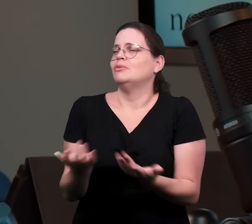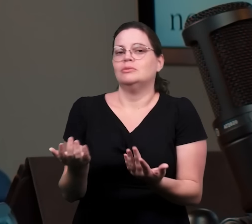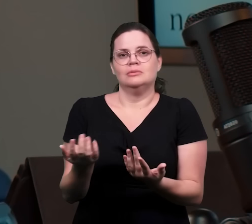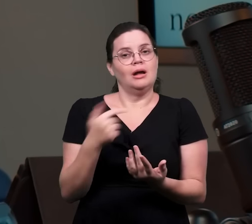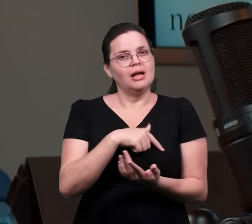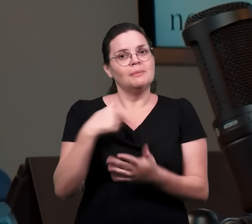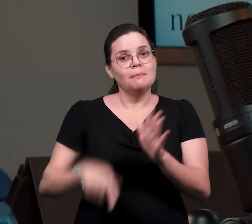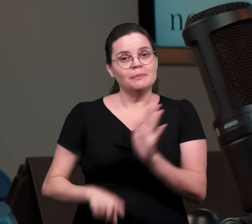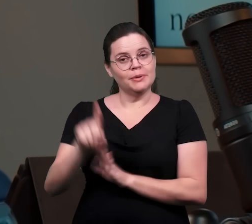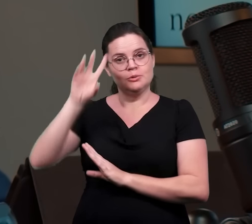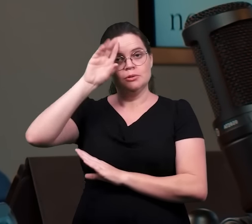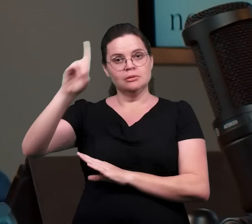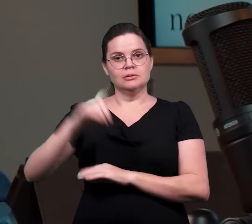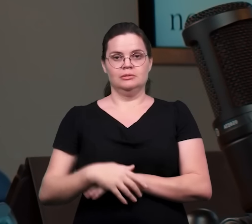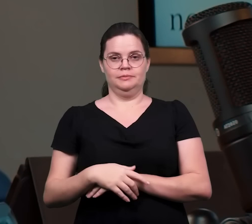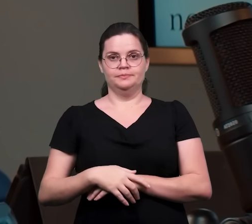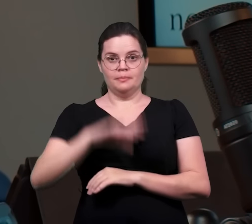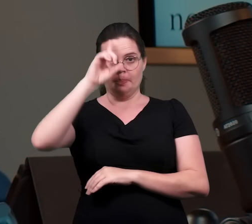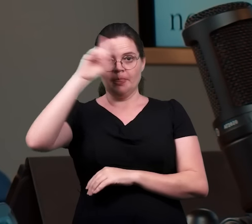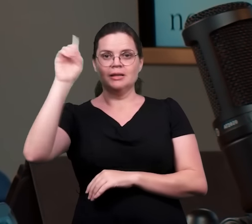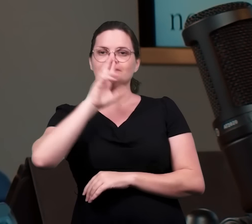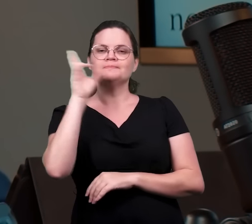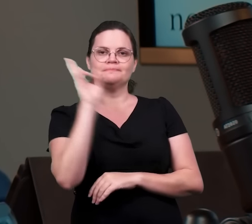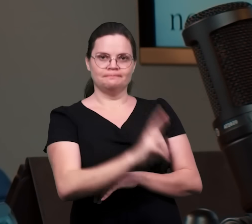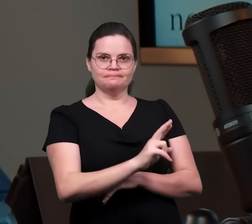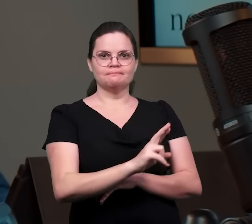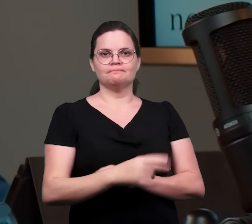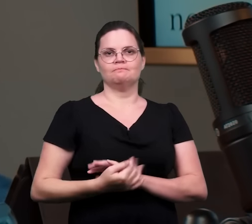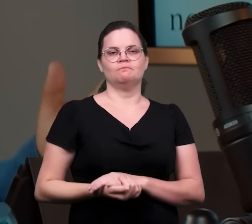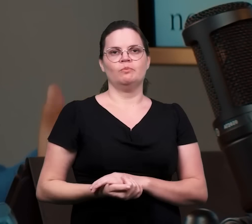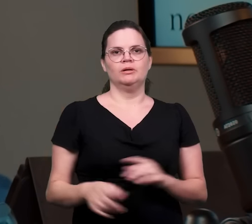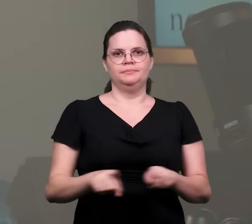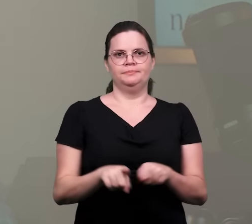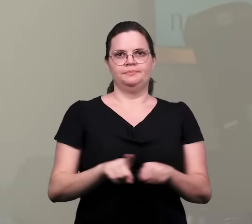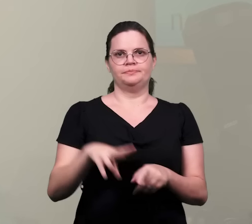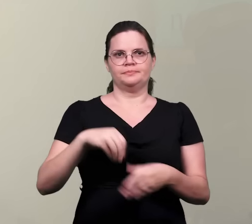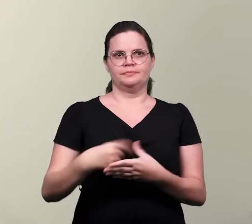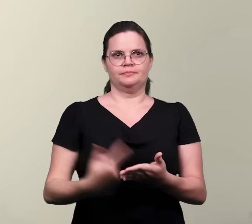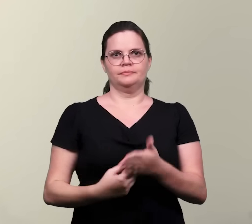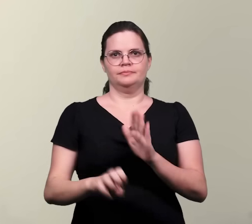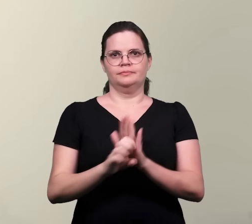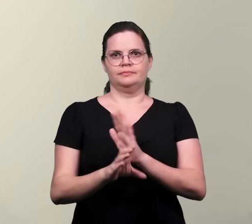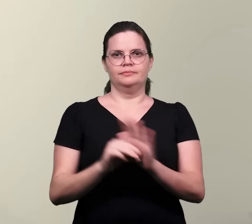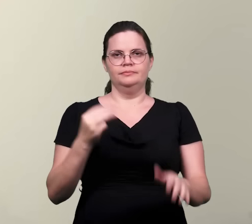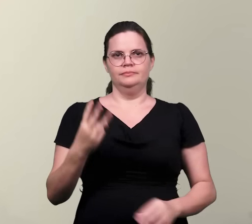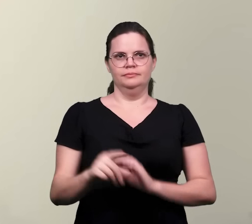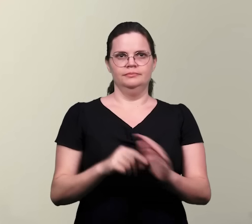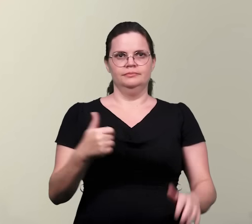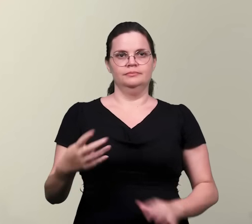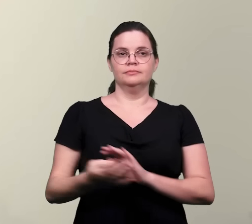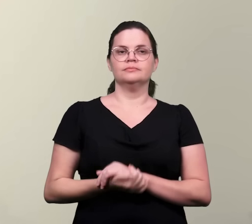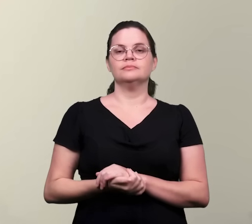executado? E ele perguntou isso ao Senhor, e o Senhor trouxe resposta a ele, e isso está registrado no texto do próximo slide,